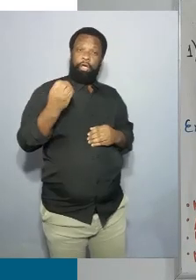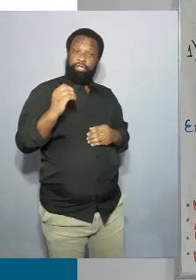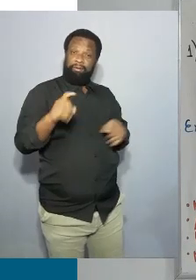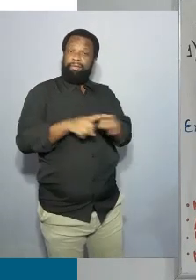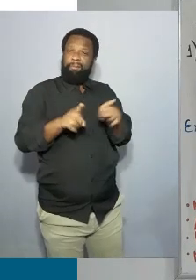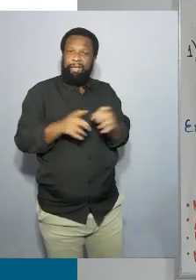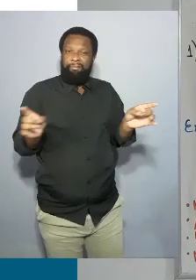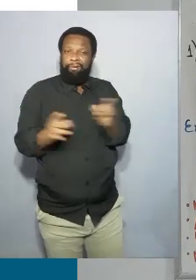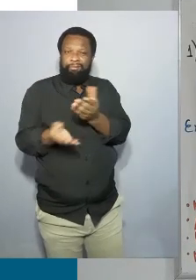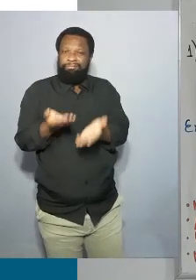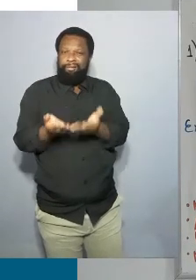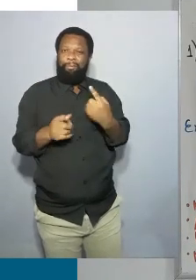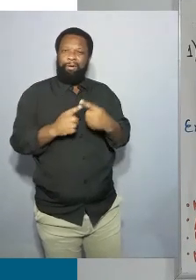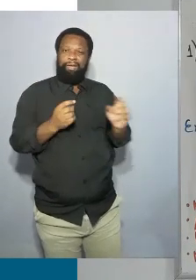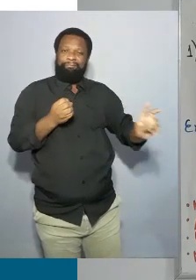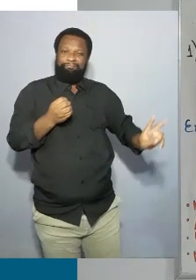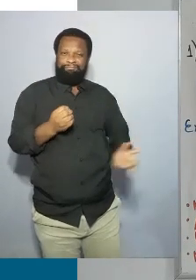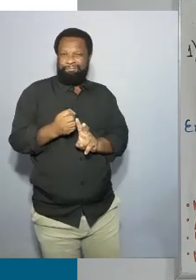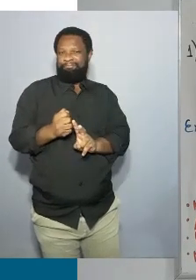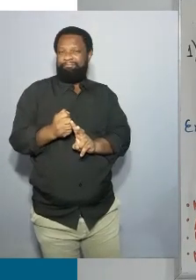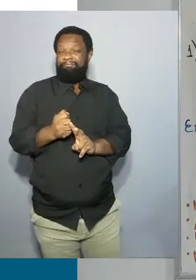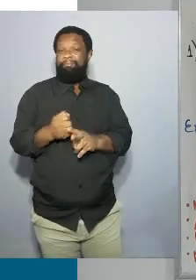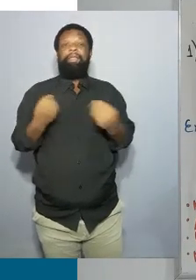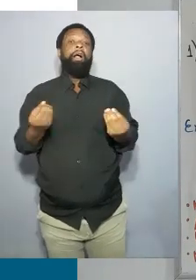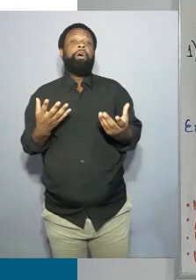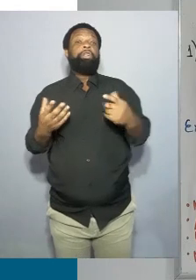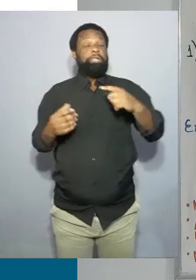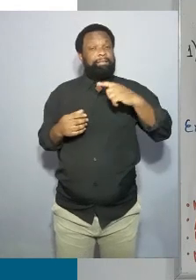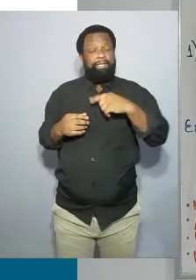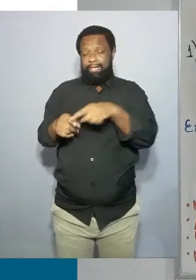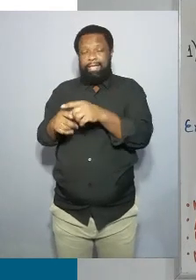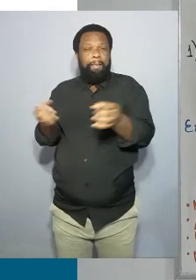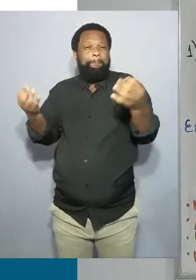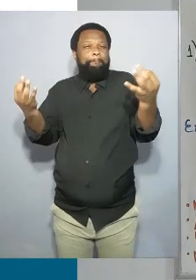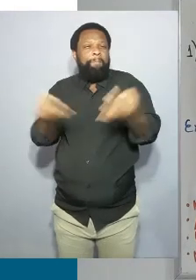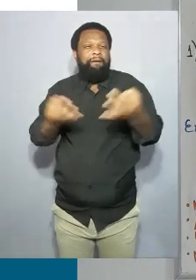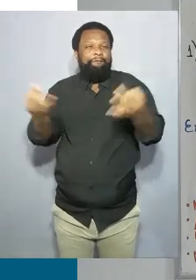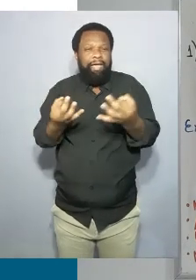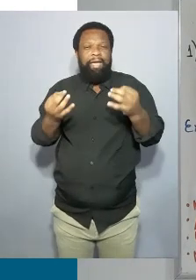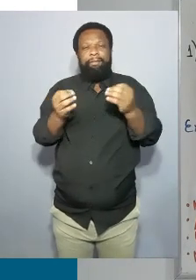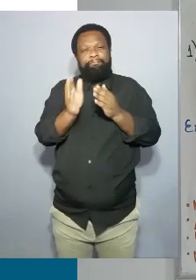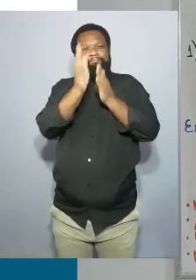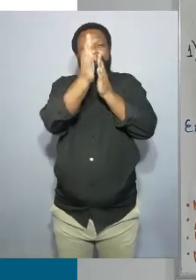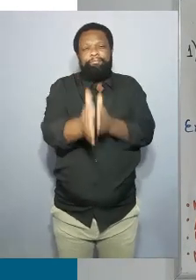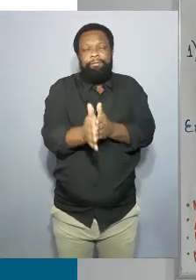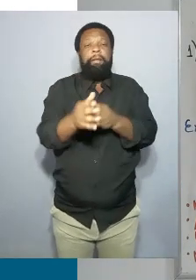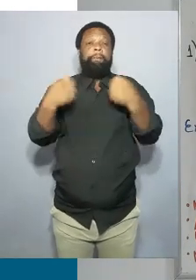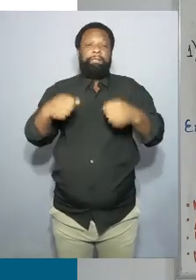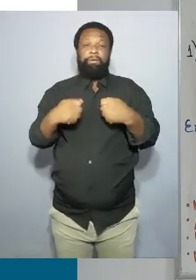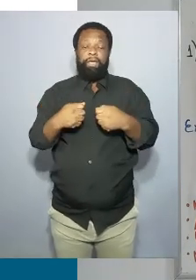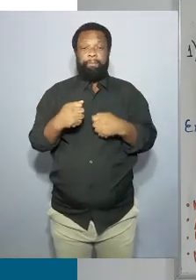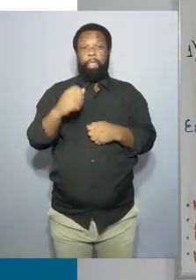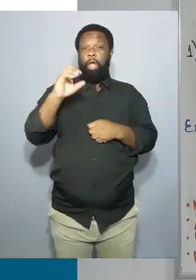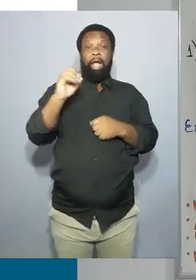também se estabiliza recebendo os 2. Então, para que isso aqui fique perfeito, harmônico, eu preciso de